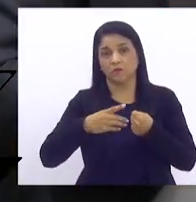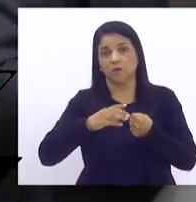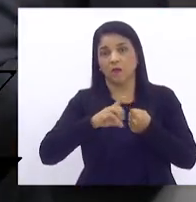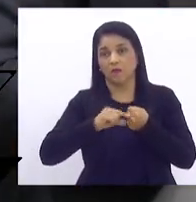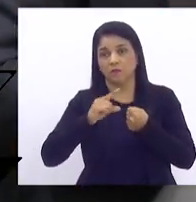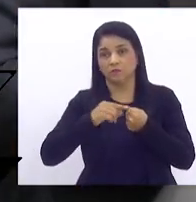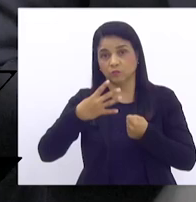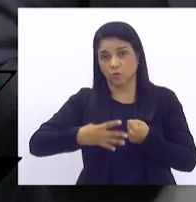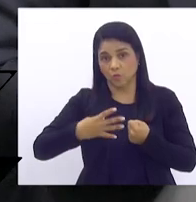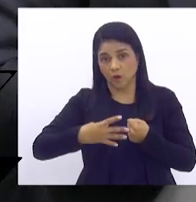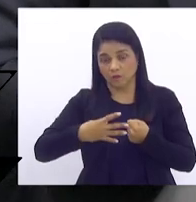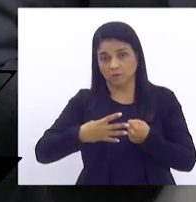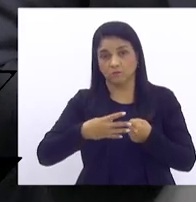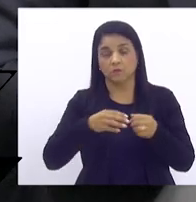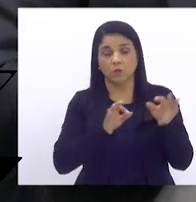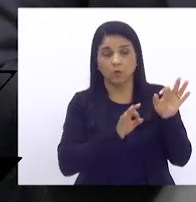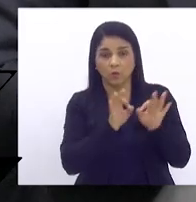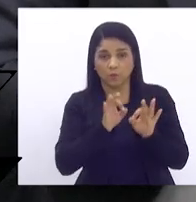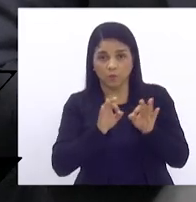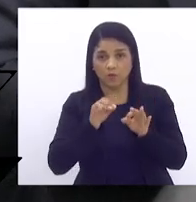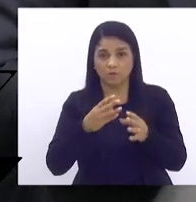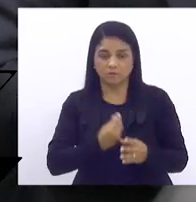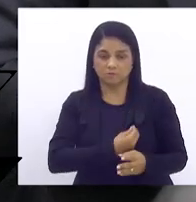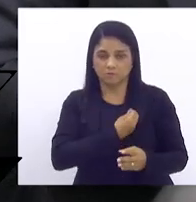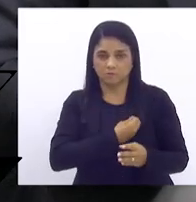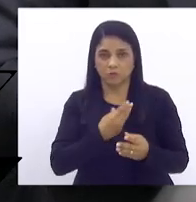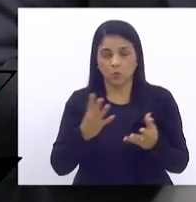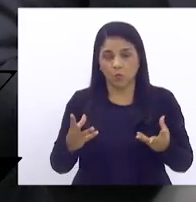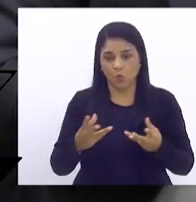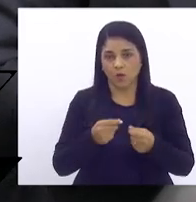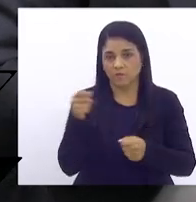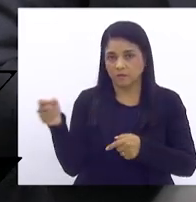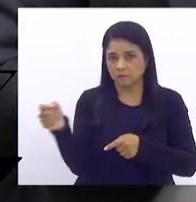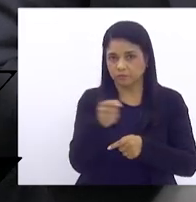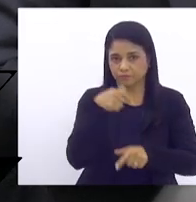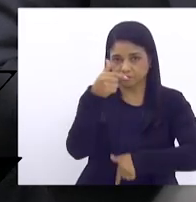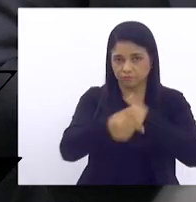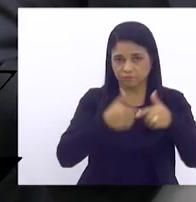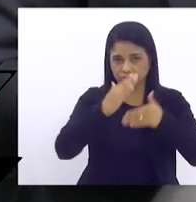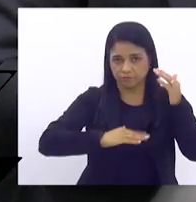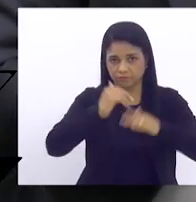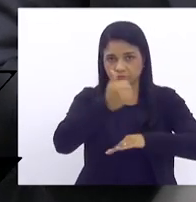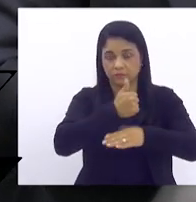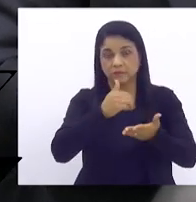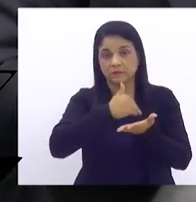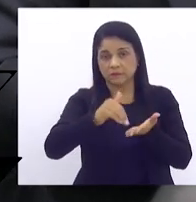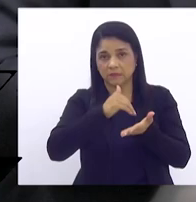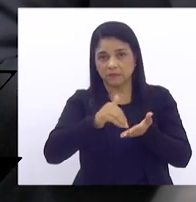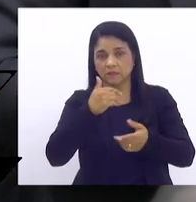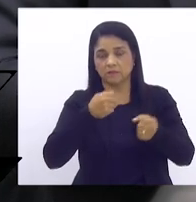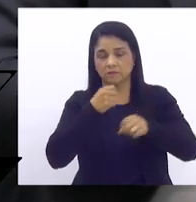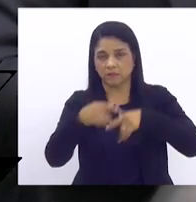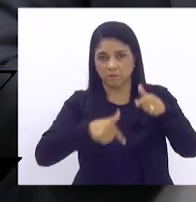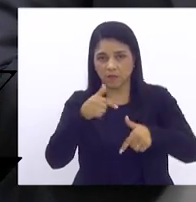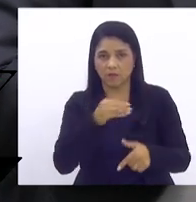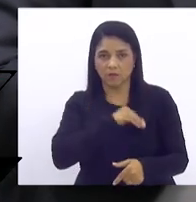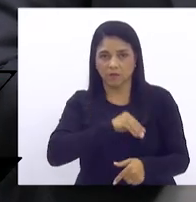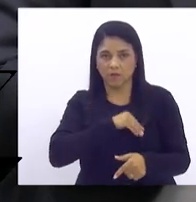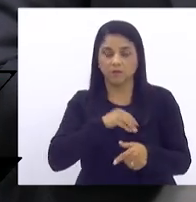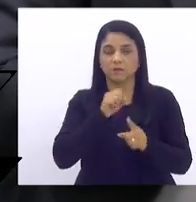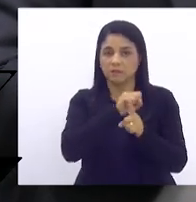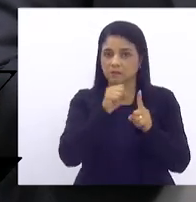do seguinte: os programas de geração de renda e qualificação profissional desenvolvida pela Secretaria do Estado de Trabalho e Renda e a Secretaria do Estado de